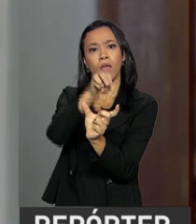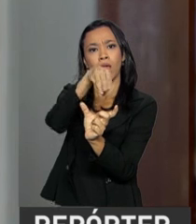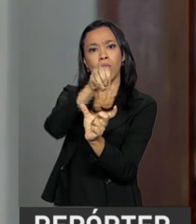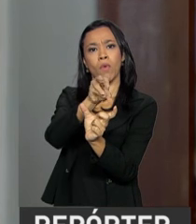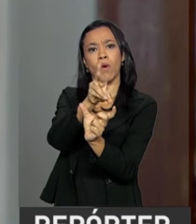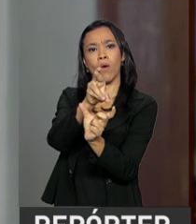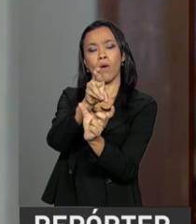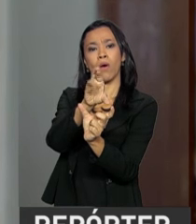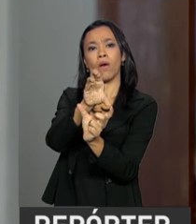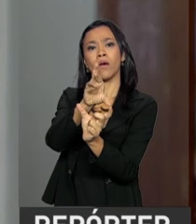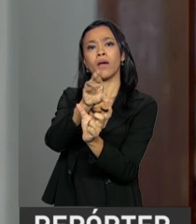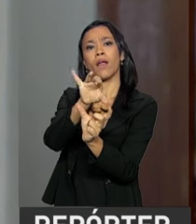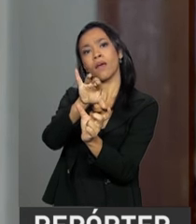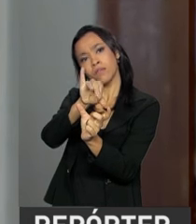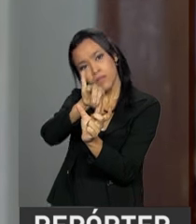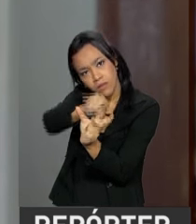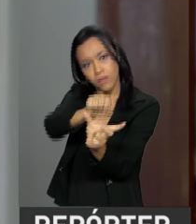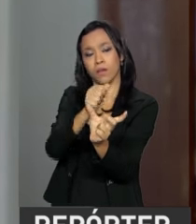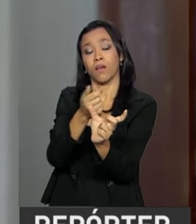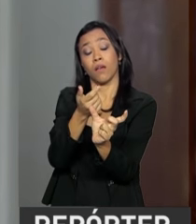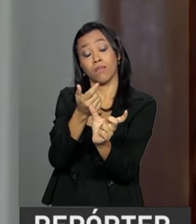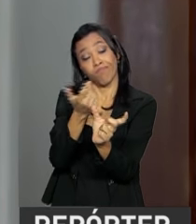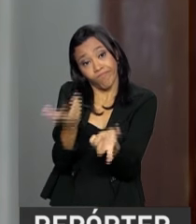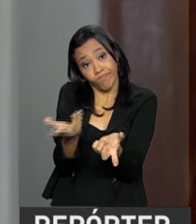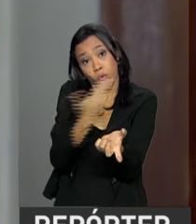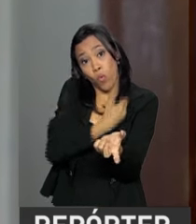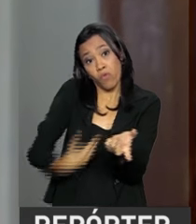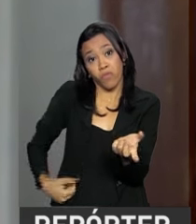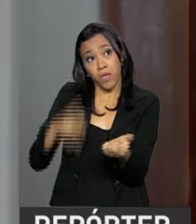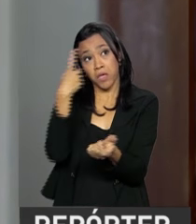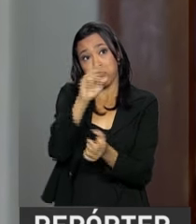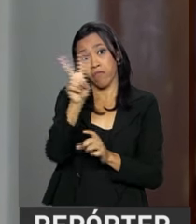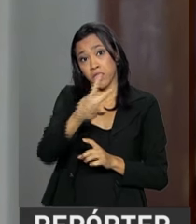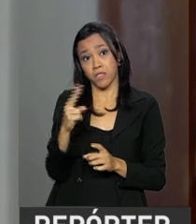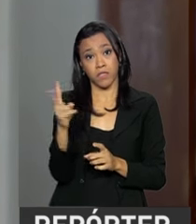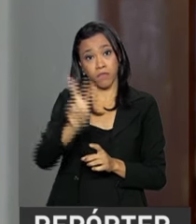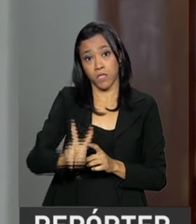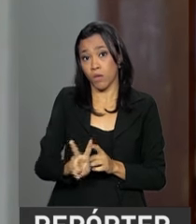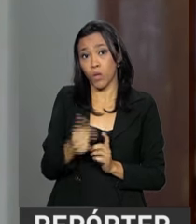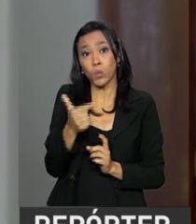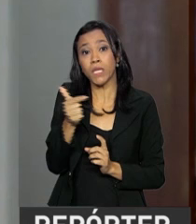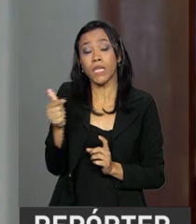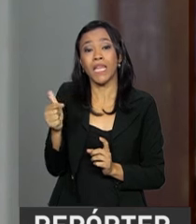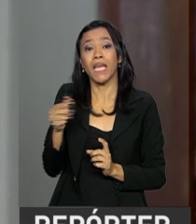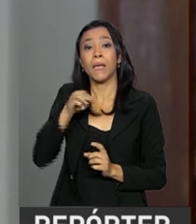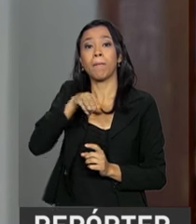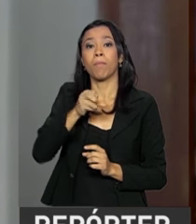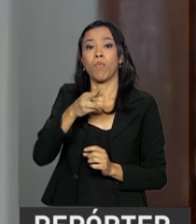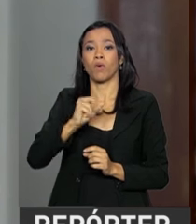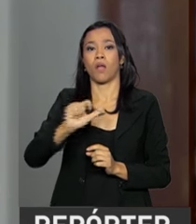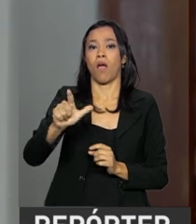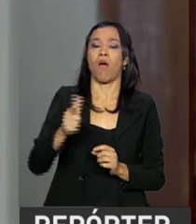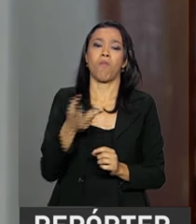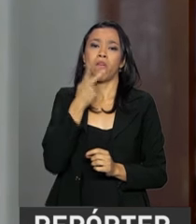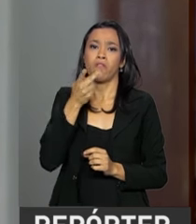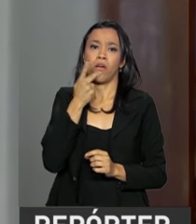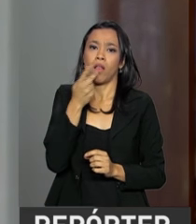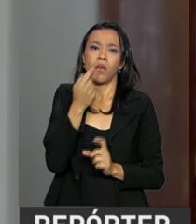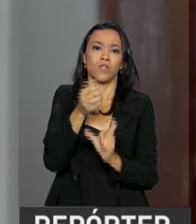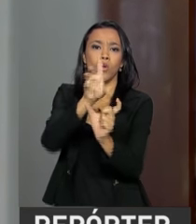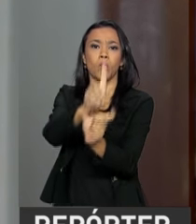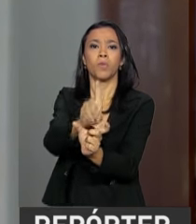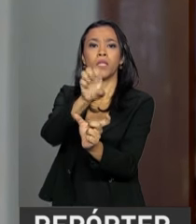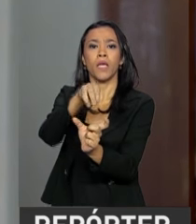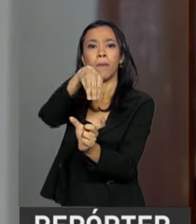ainda, a Venezuela, ou o governo venezuelano, não tem nenhuma moral para falar em democracia, uma vez que eles não adotam um